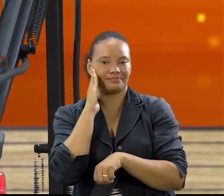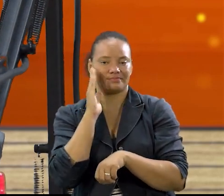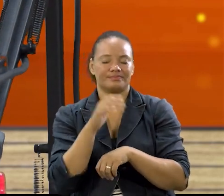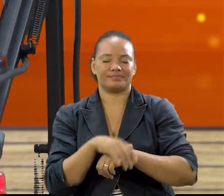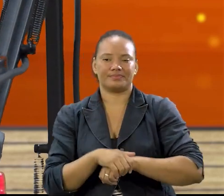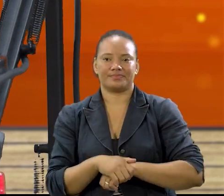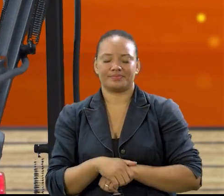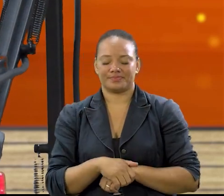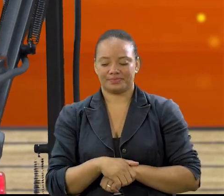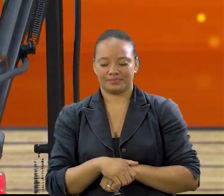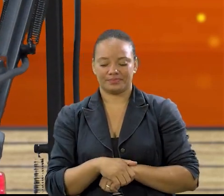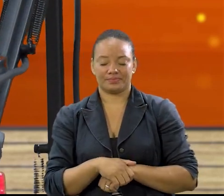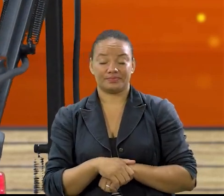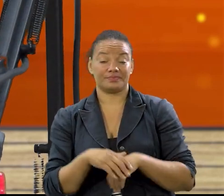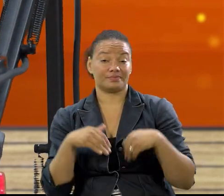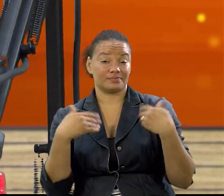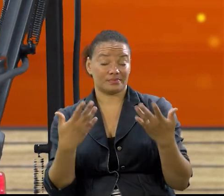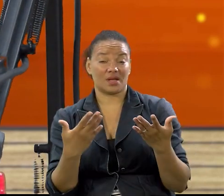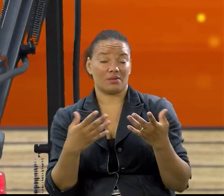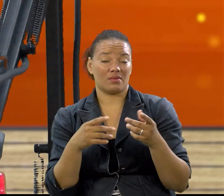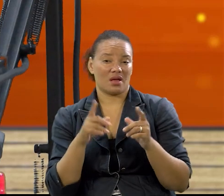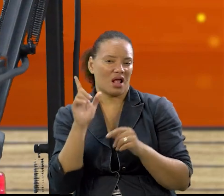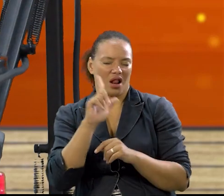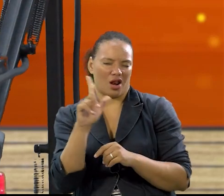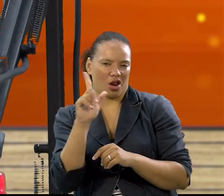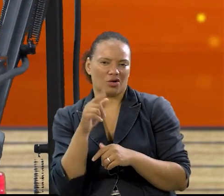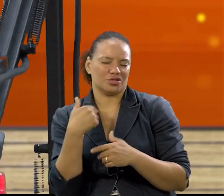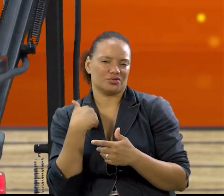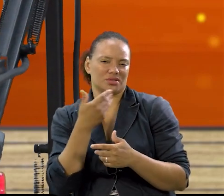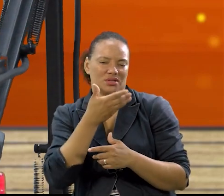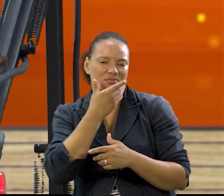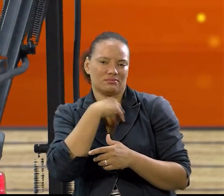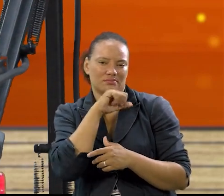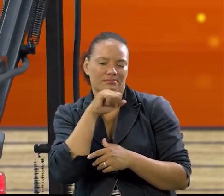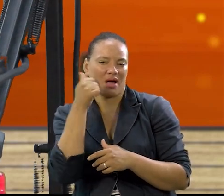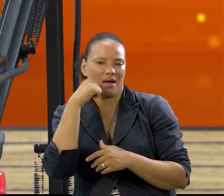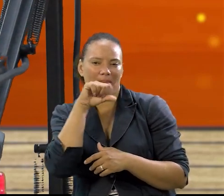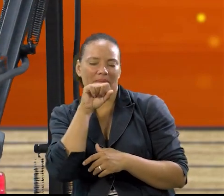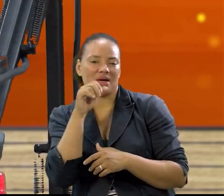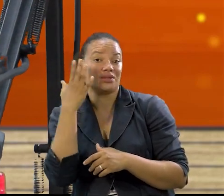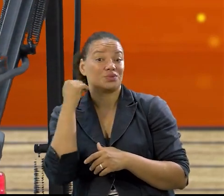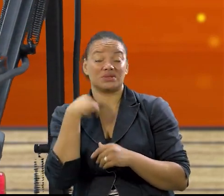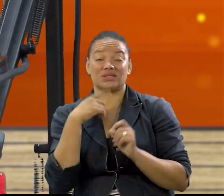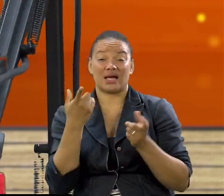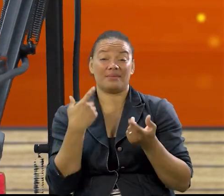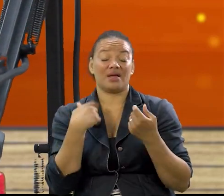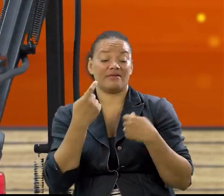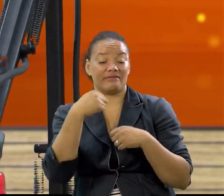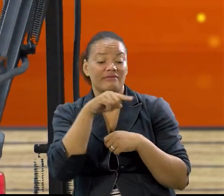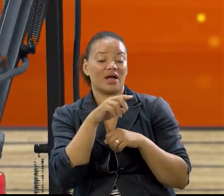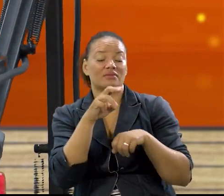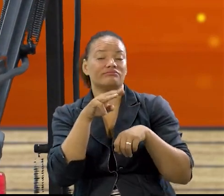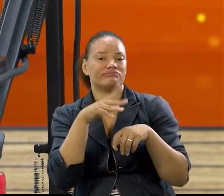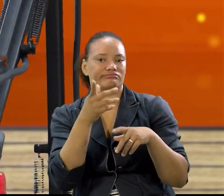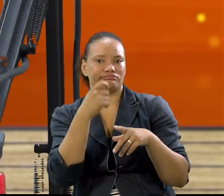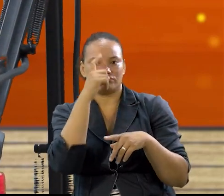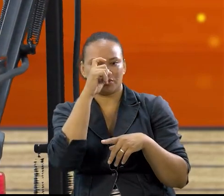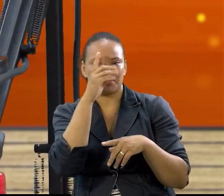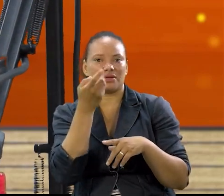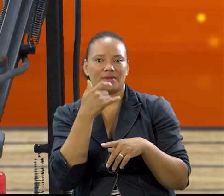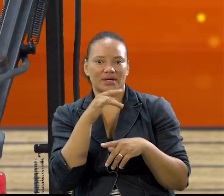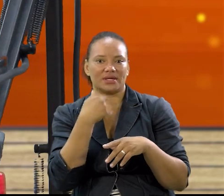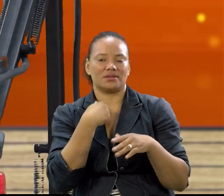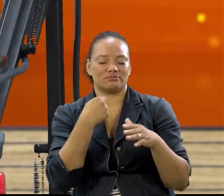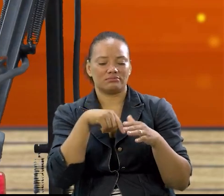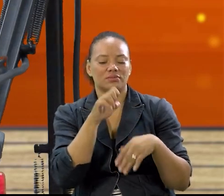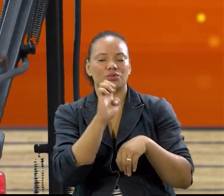criança é prontamente atendida no Cómo obviamente Muitos pais ainda não sabe e se dirige ao Cosmo mas eh